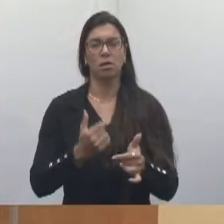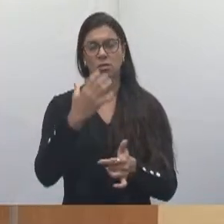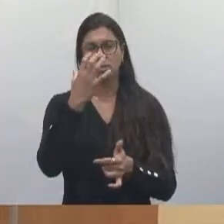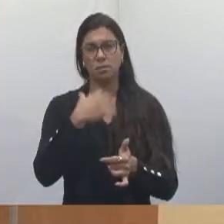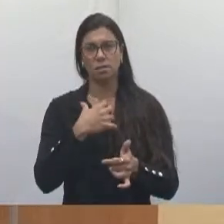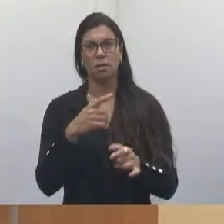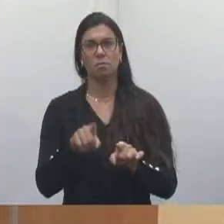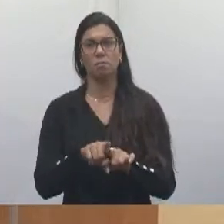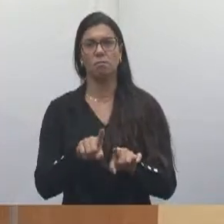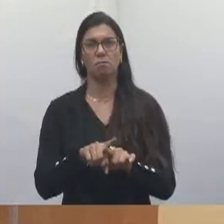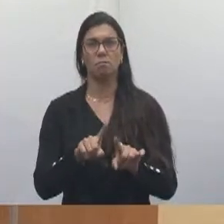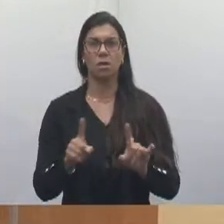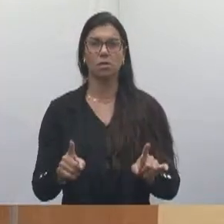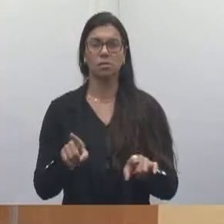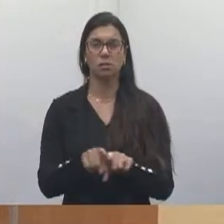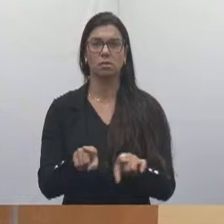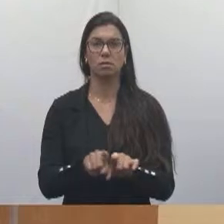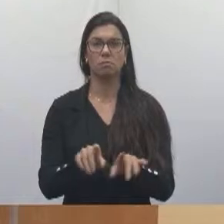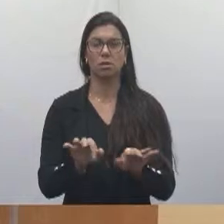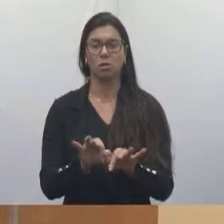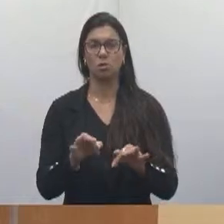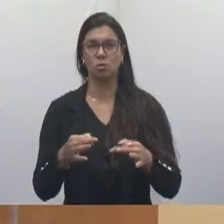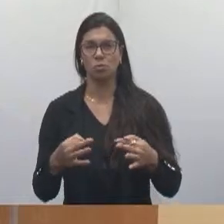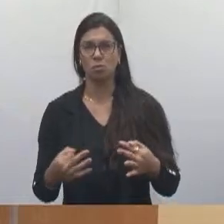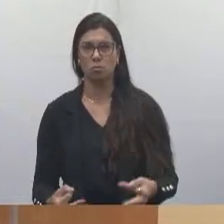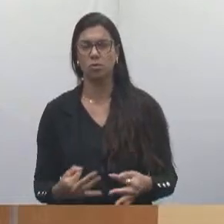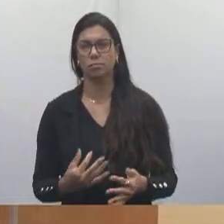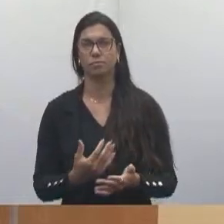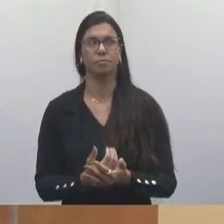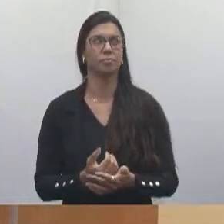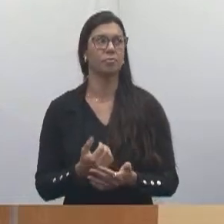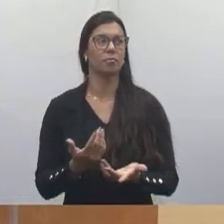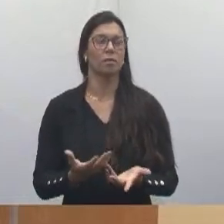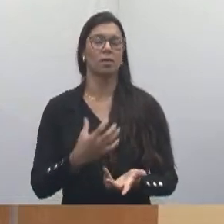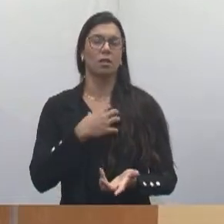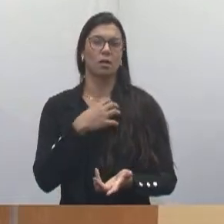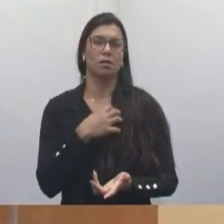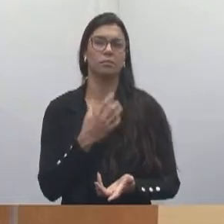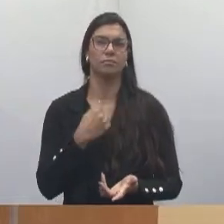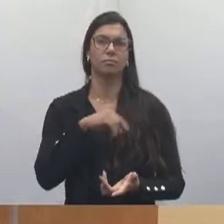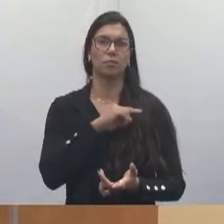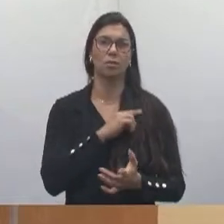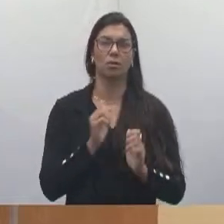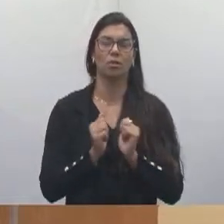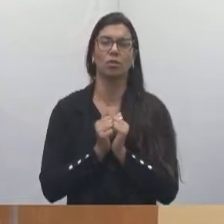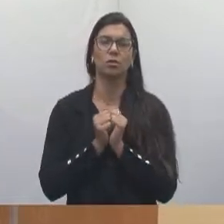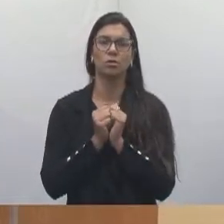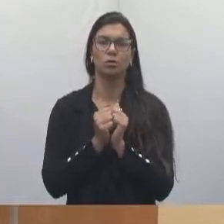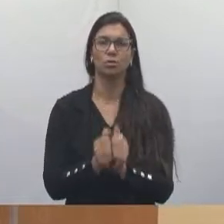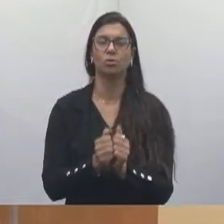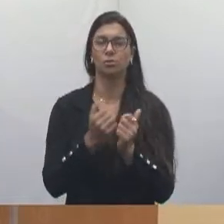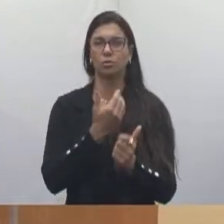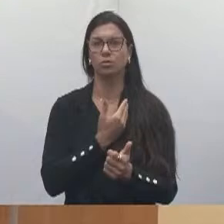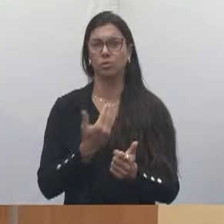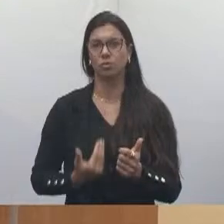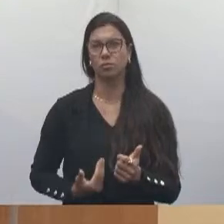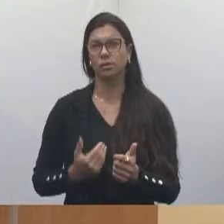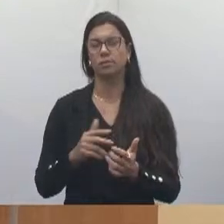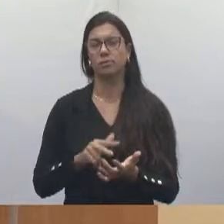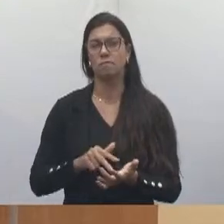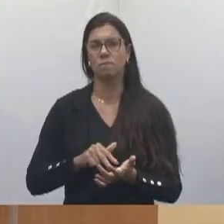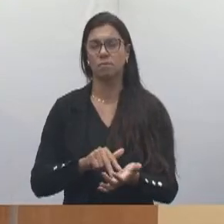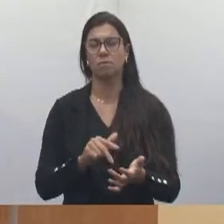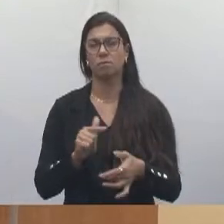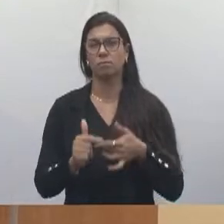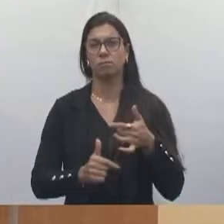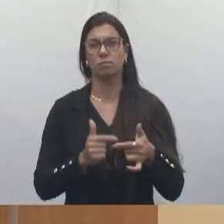mas com a característica de melhorar para a população. Eu acho que é nesse sentido que a gente está junto nesse governo, trabalhando firme para que a